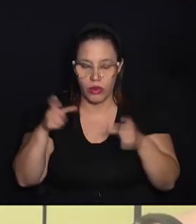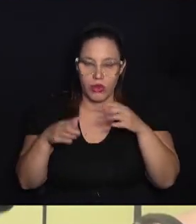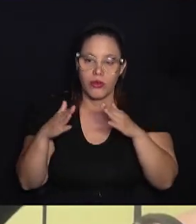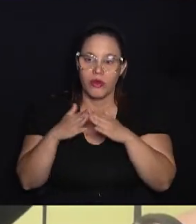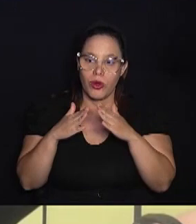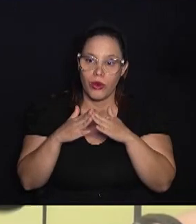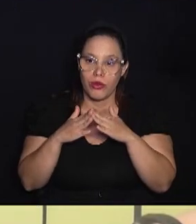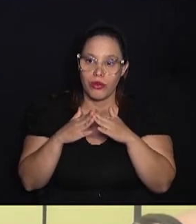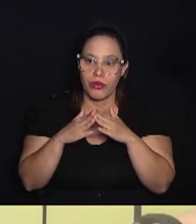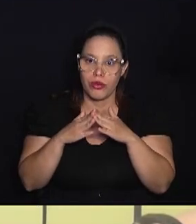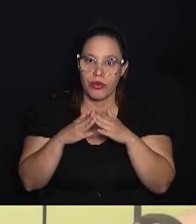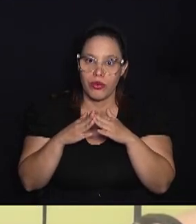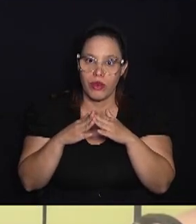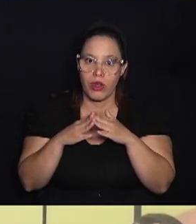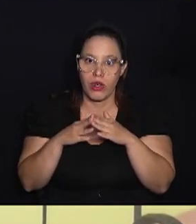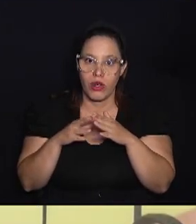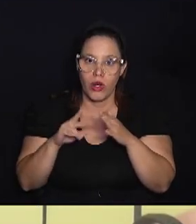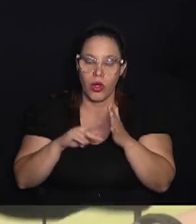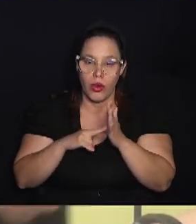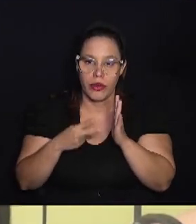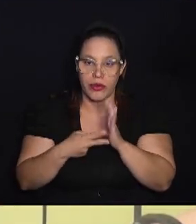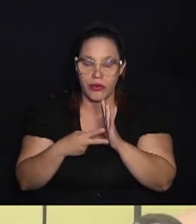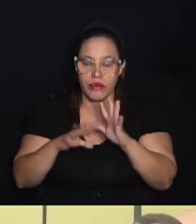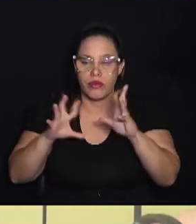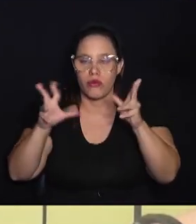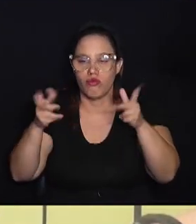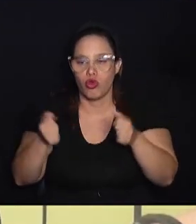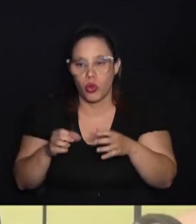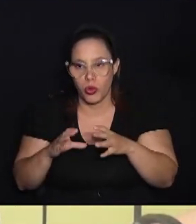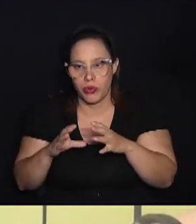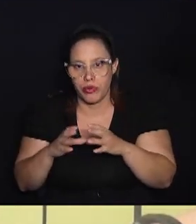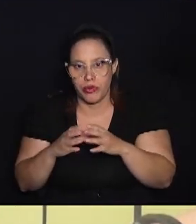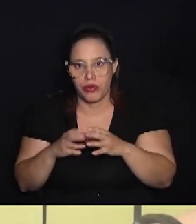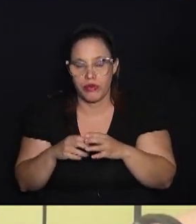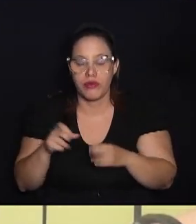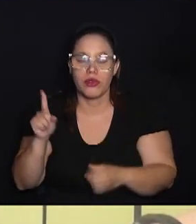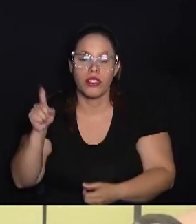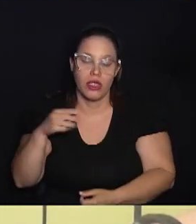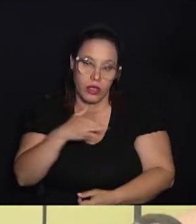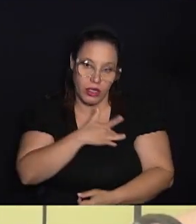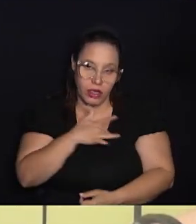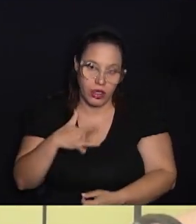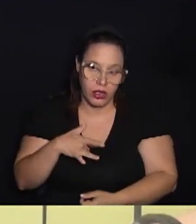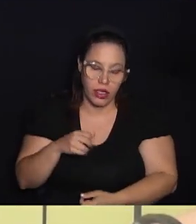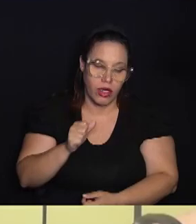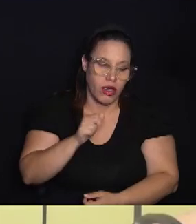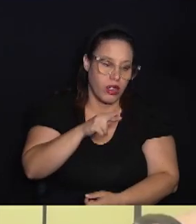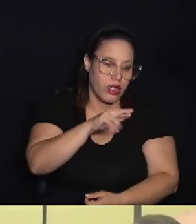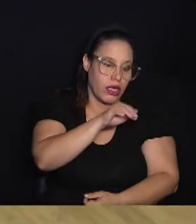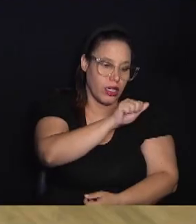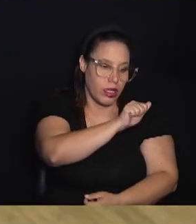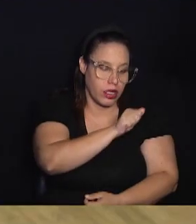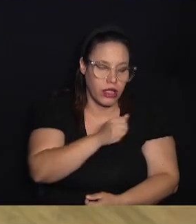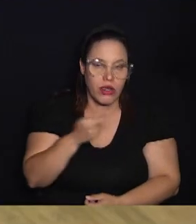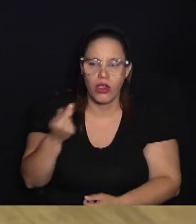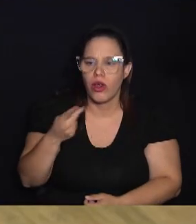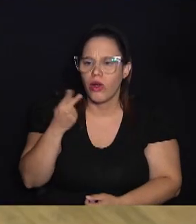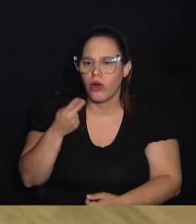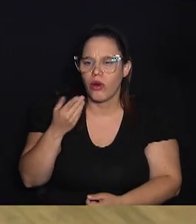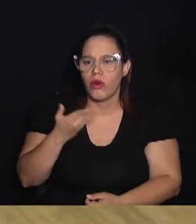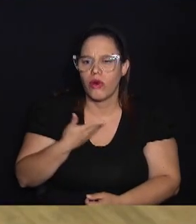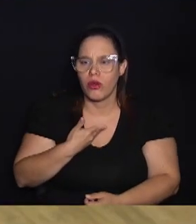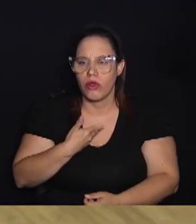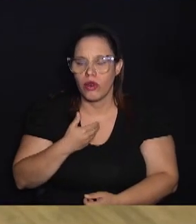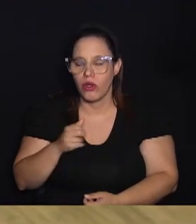e e por consequência em todo o coletivo né e isso é saúde André conta pra gente eh